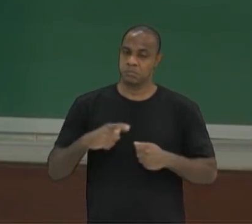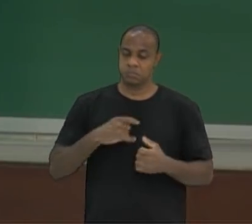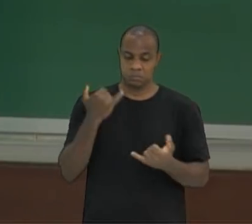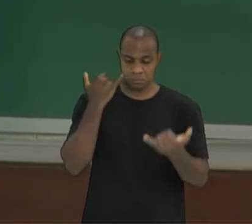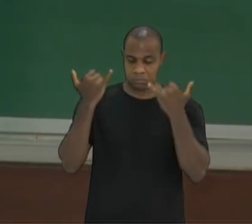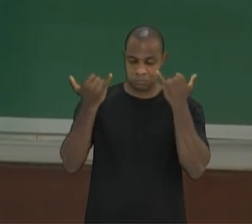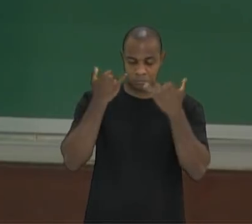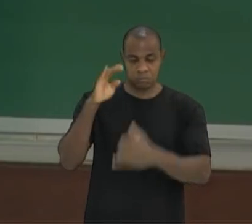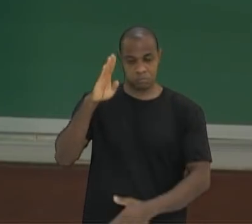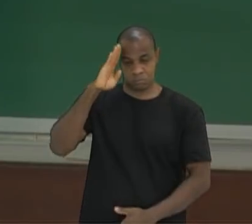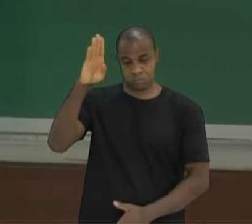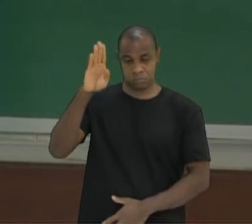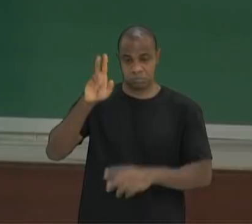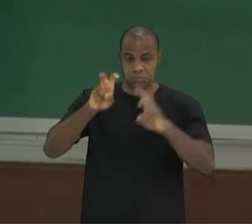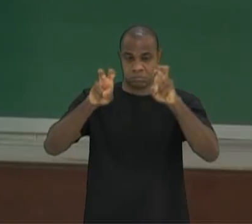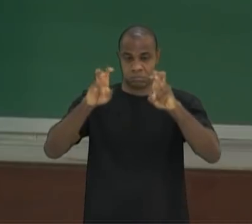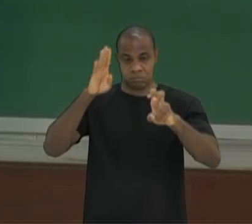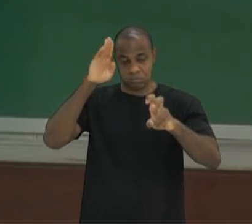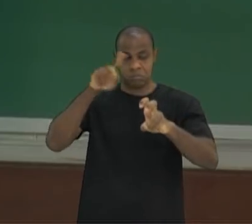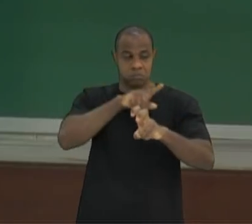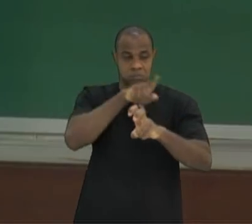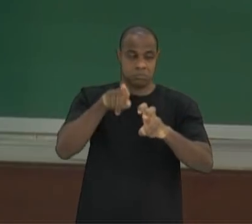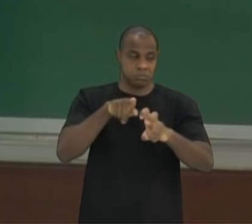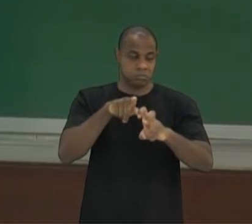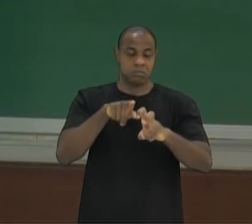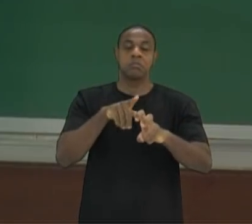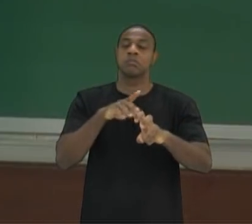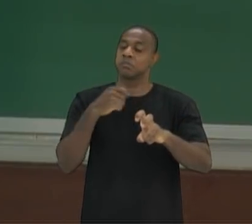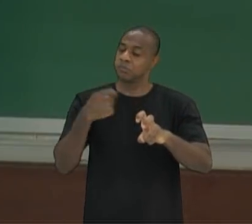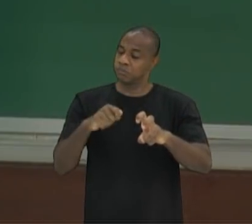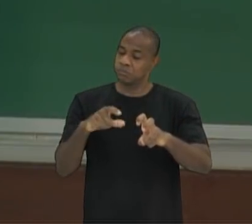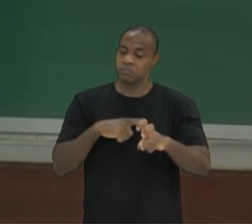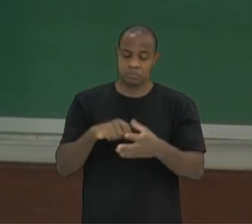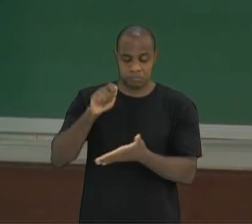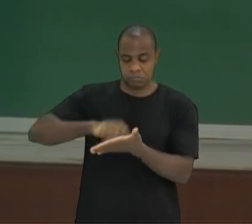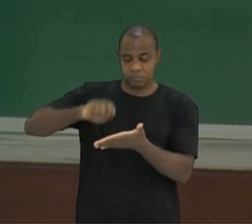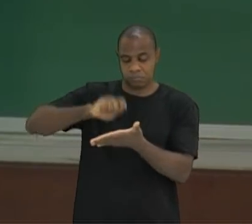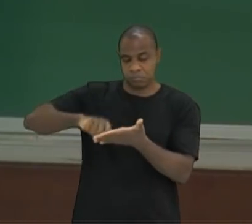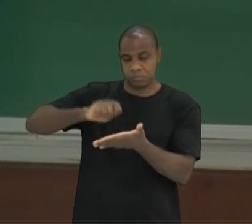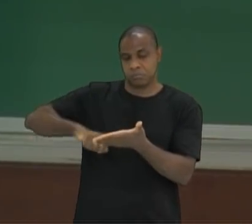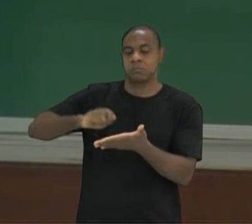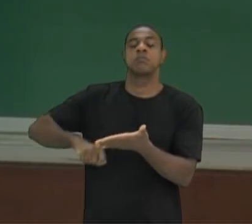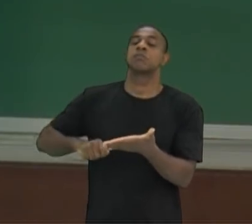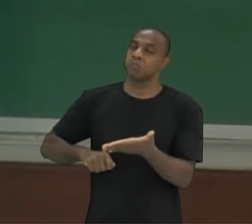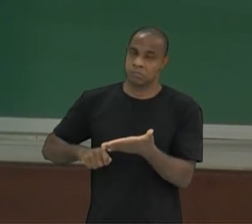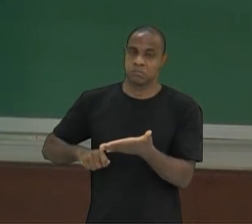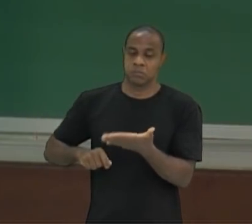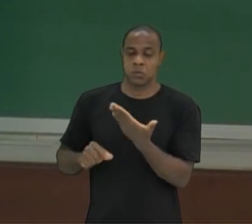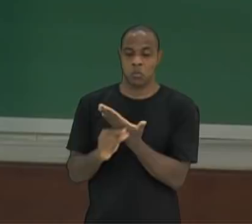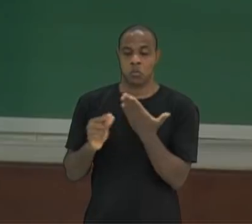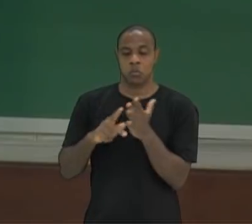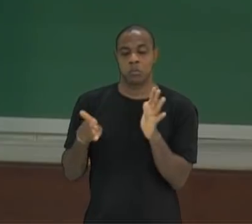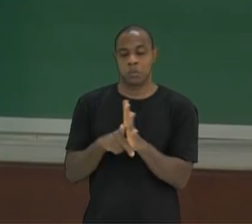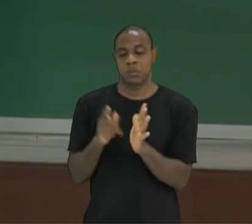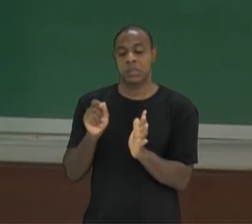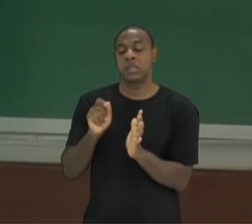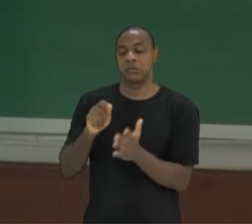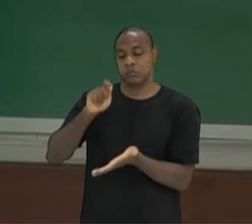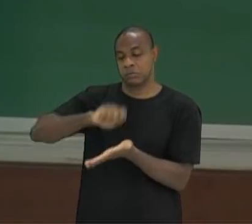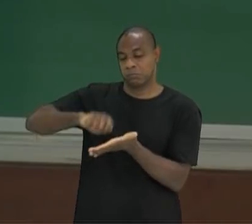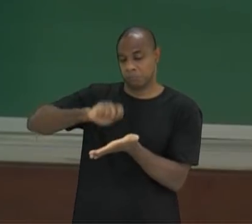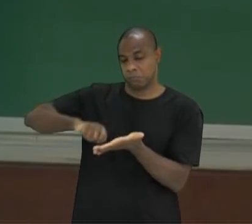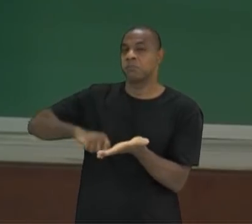informações principais do texto original e de autoria de quem está escrevendo esse resumo. Então, as palavras têm que ser